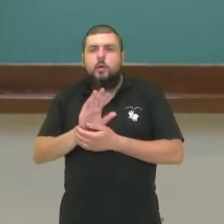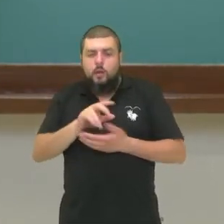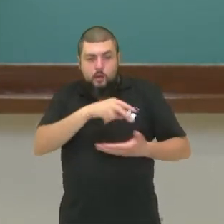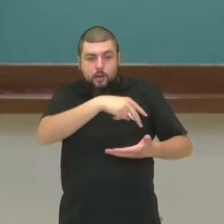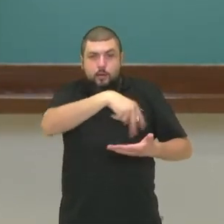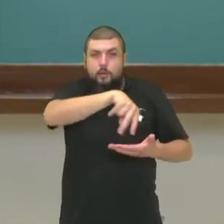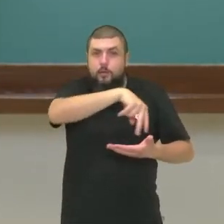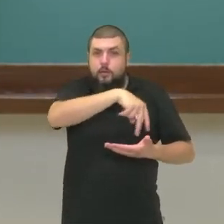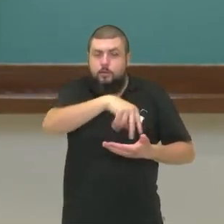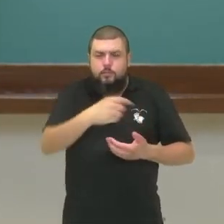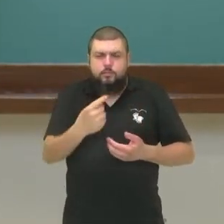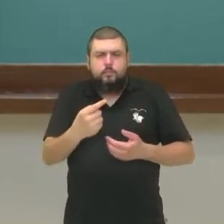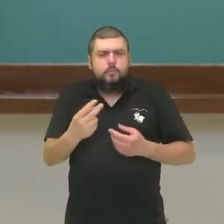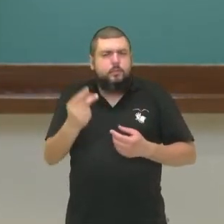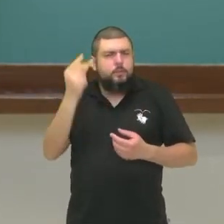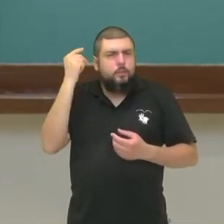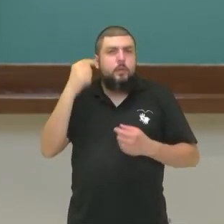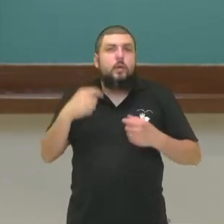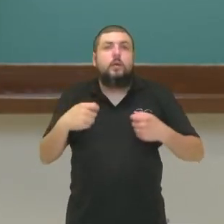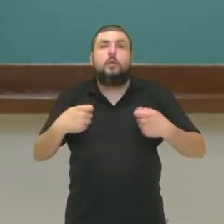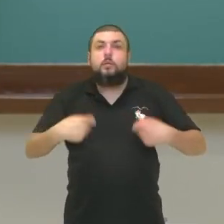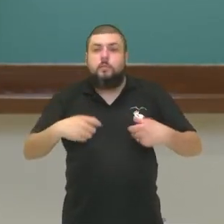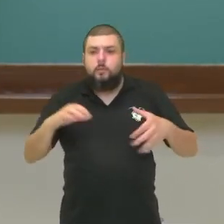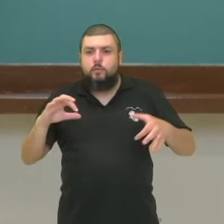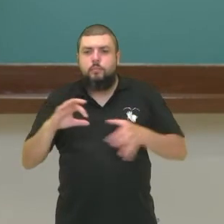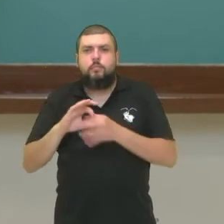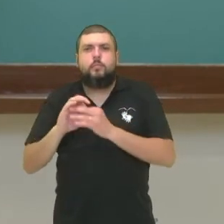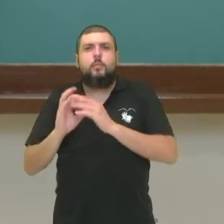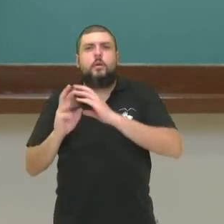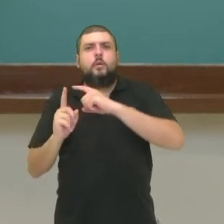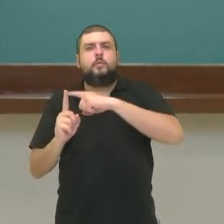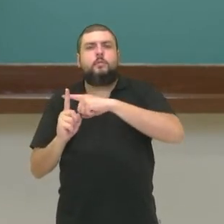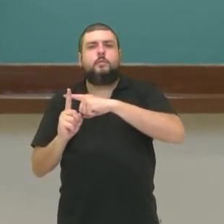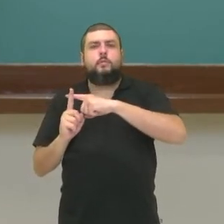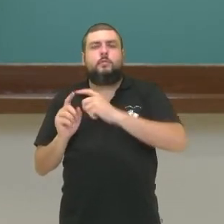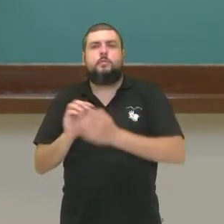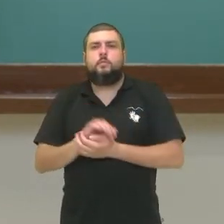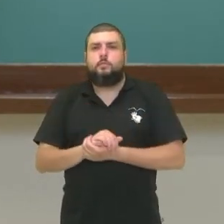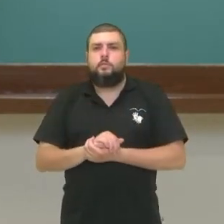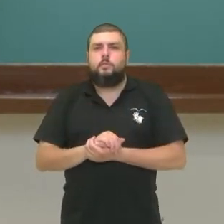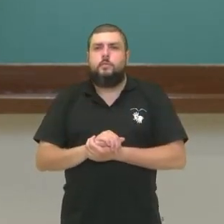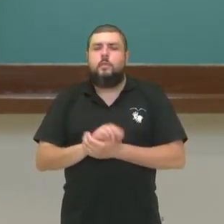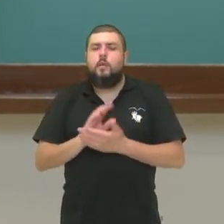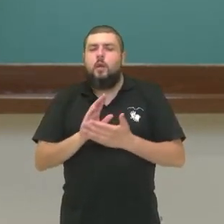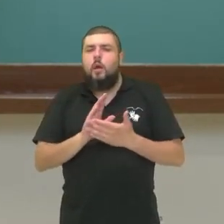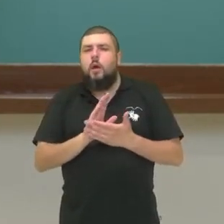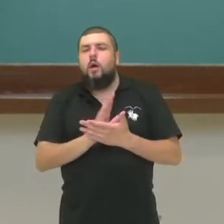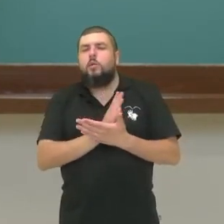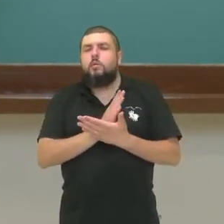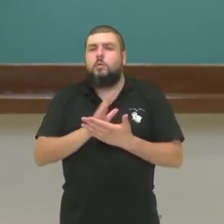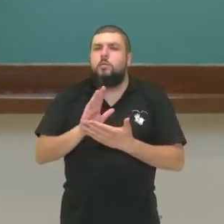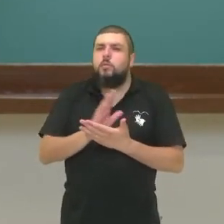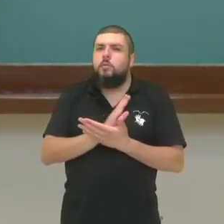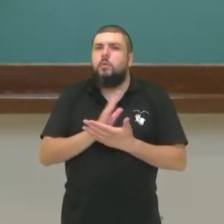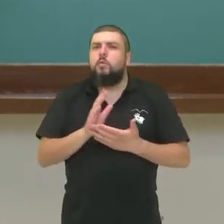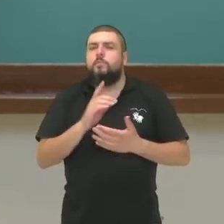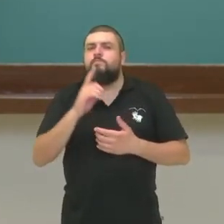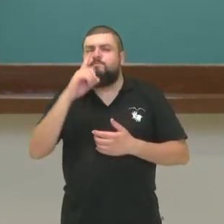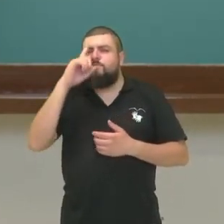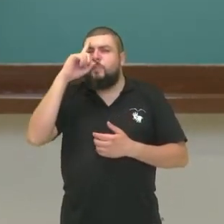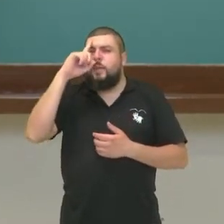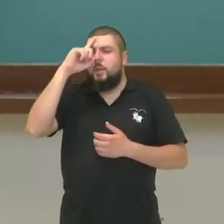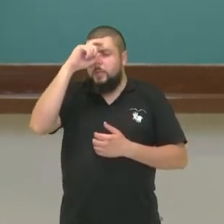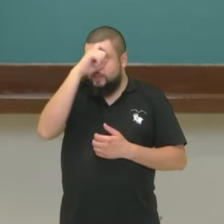relação com a igreja, tá? Então, poucas danças conseguiram sobreviver a esse período do Império